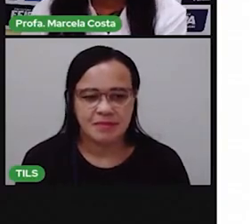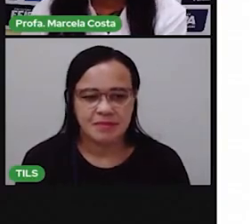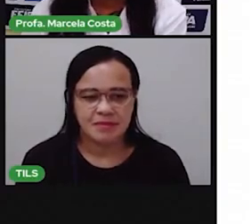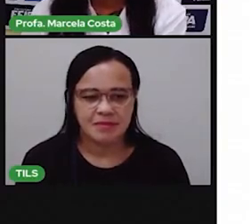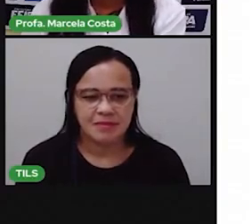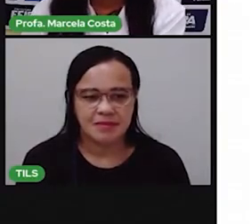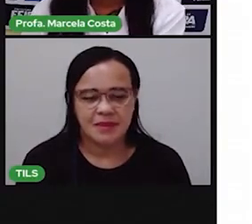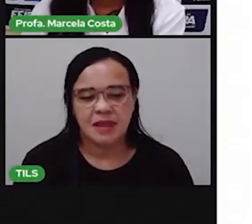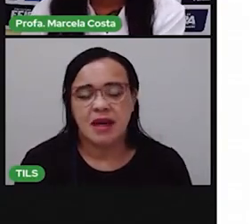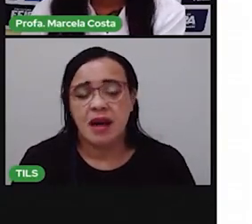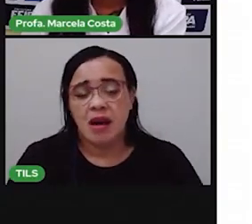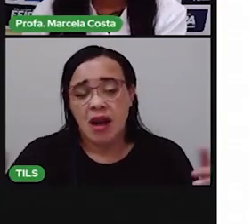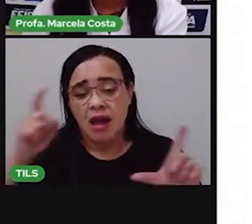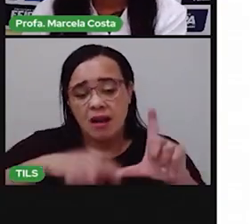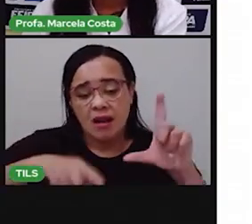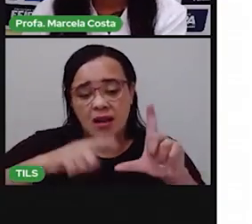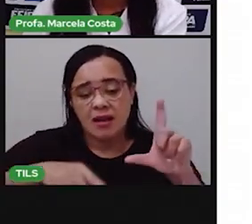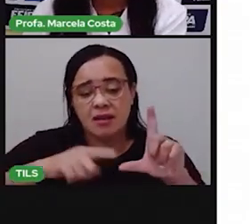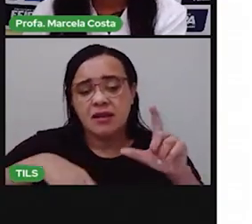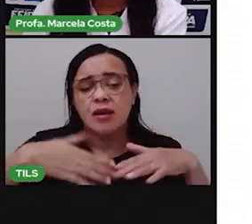Ela começa com qual letra?